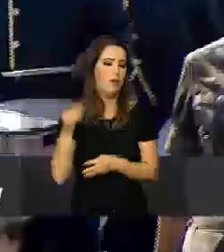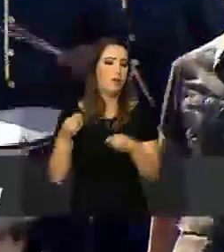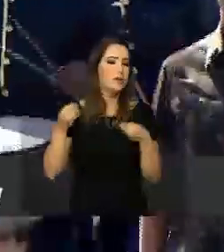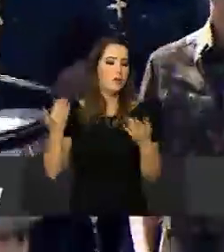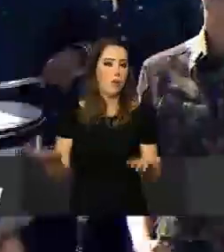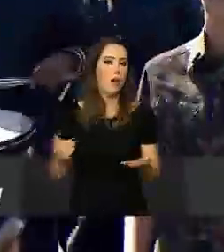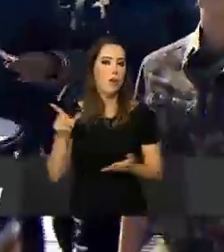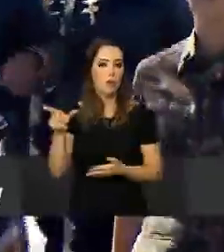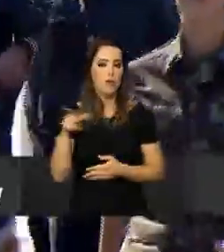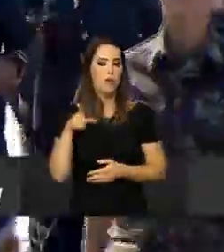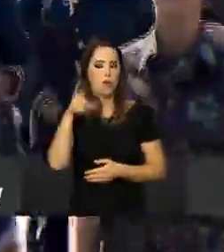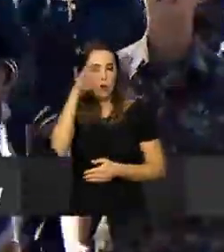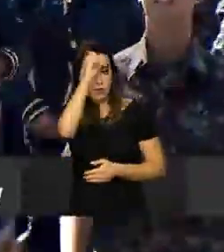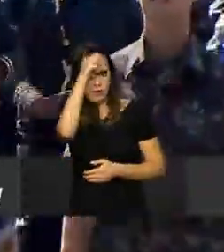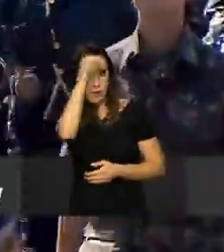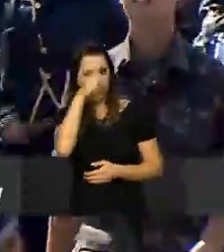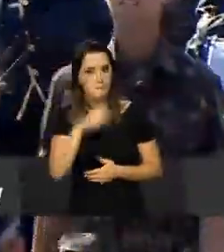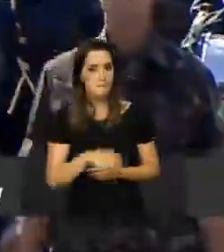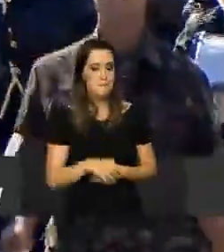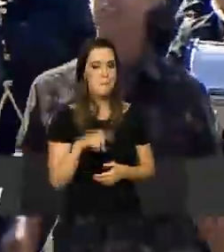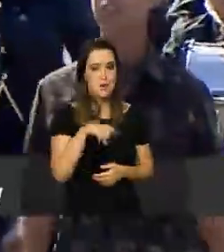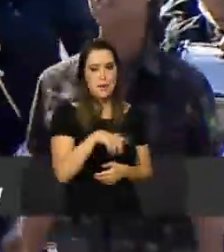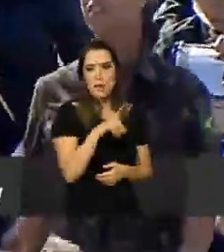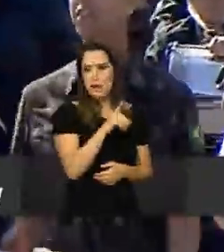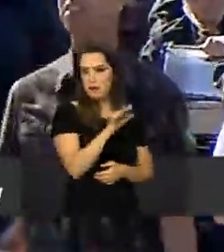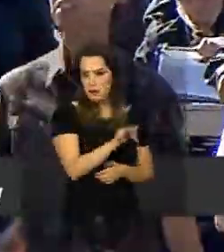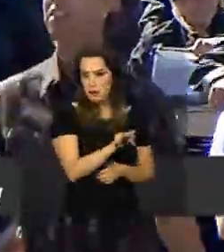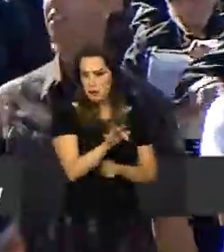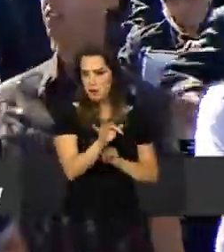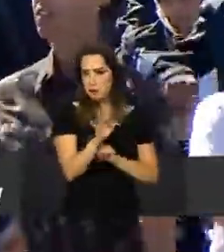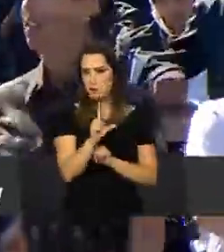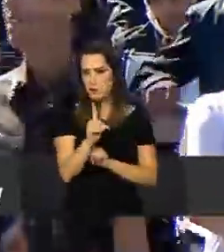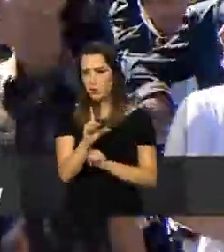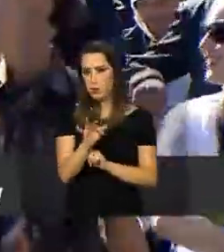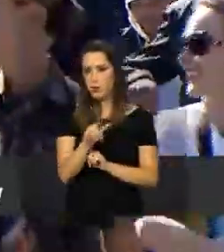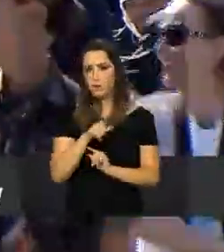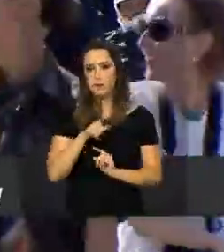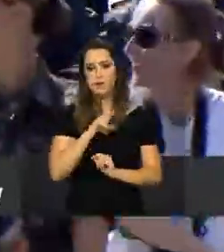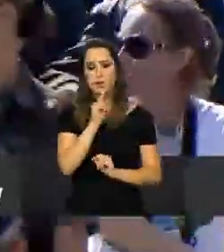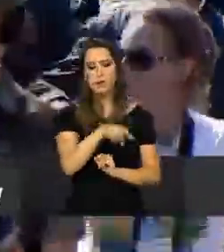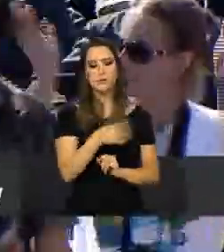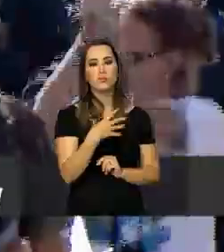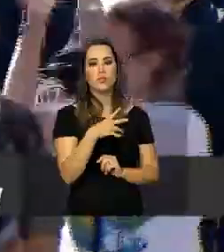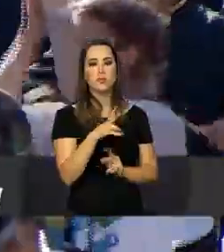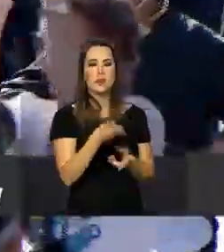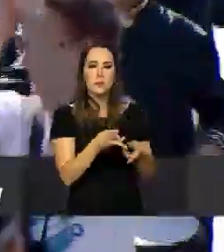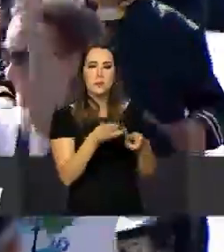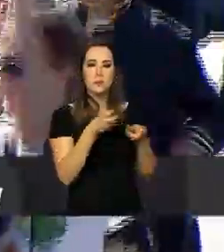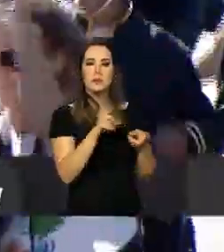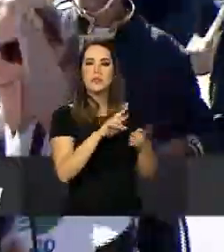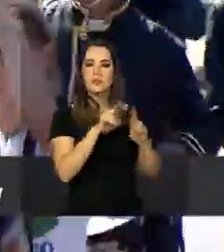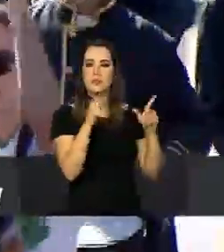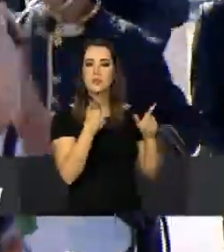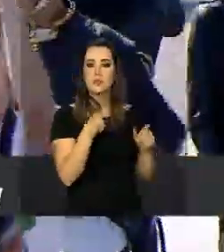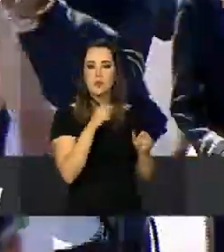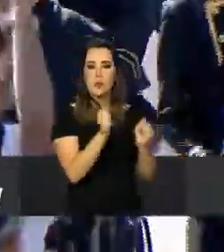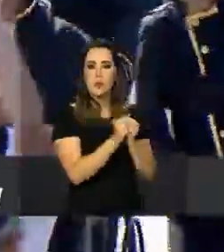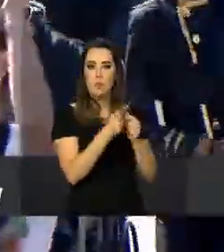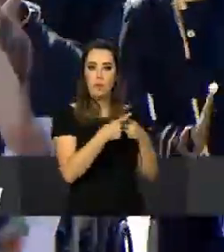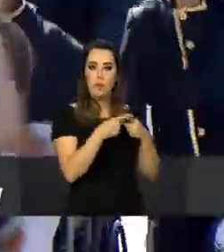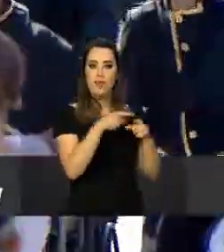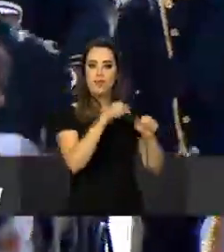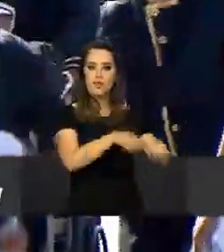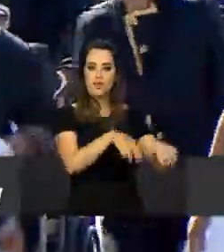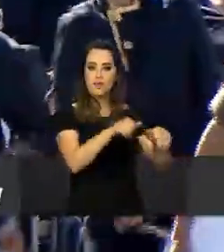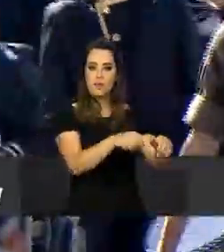toda? Aqui no DF tem essa característica muito particular, né? Eles desfilam no 7